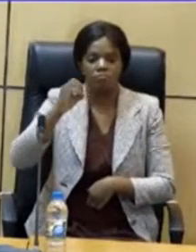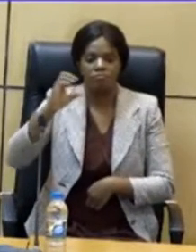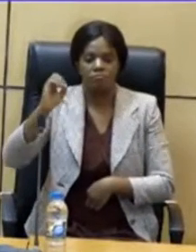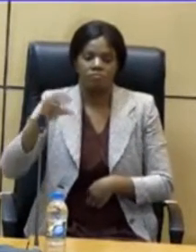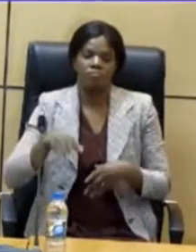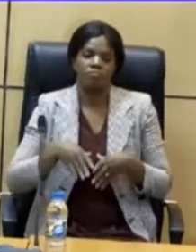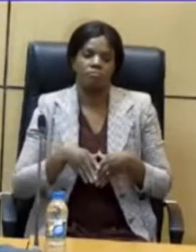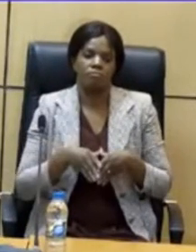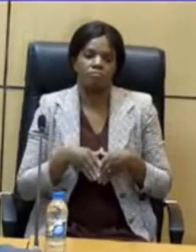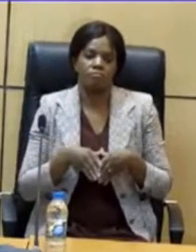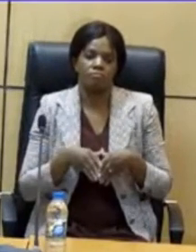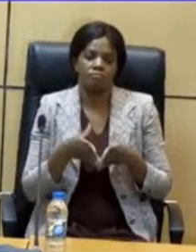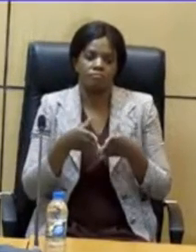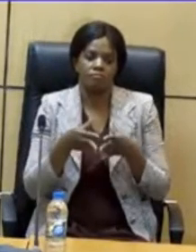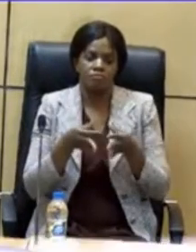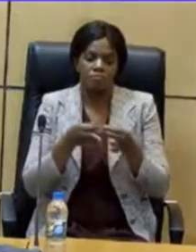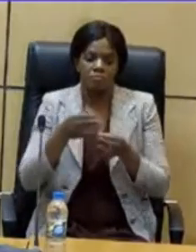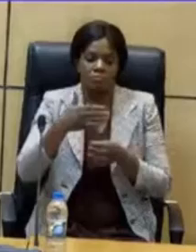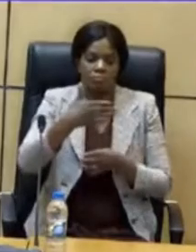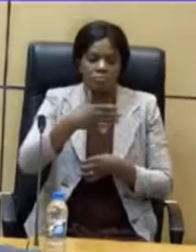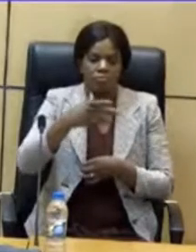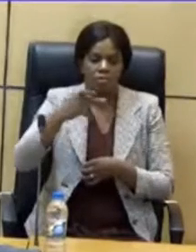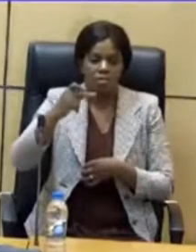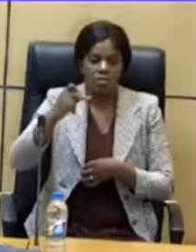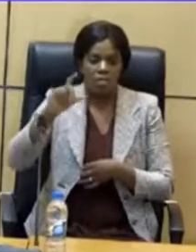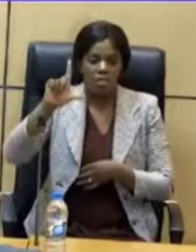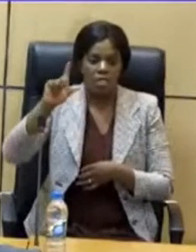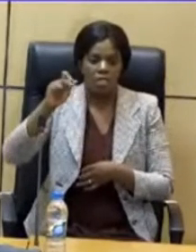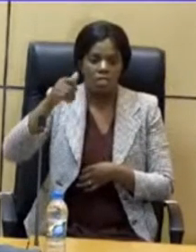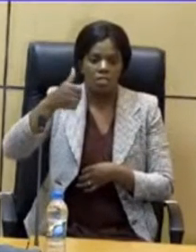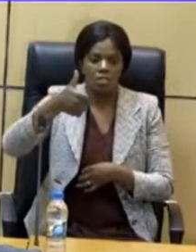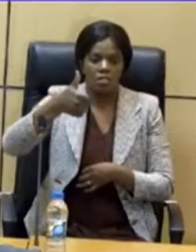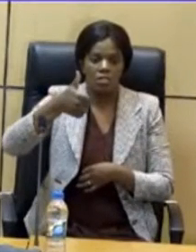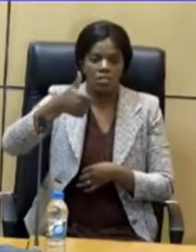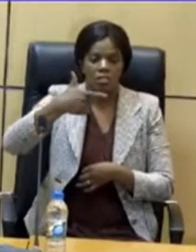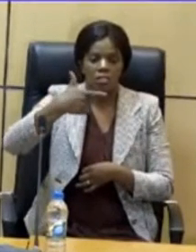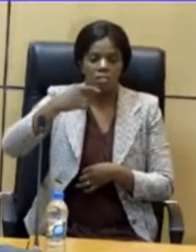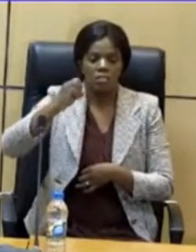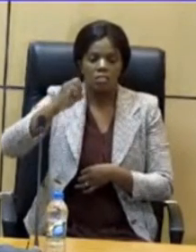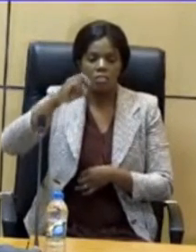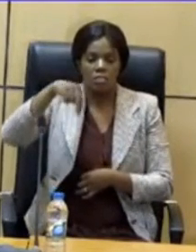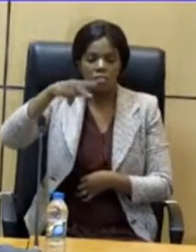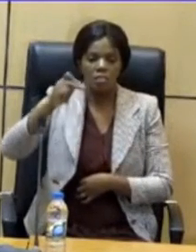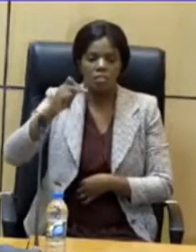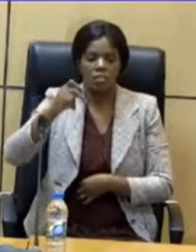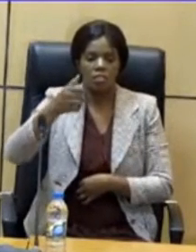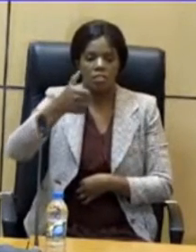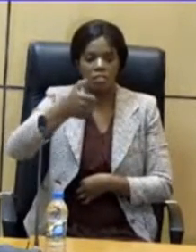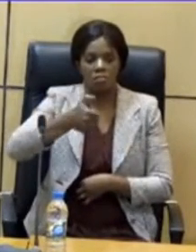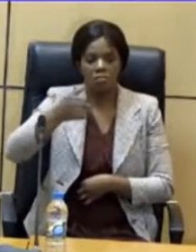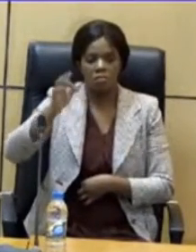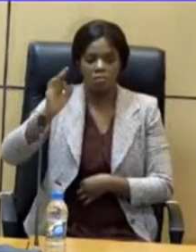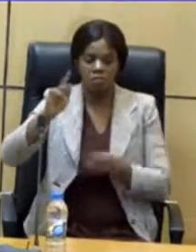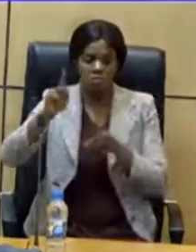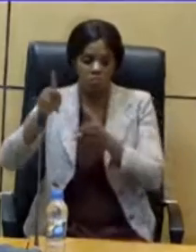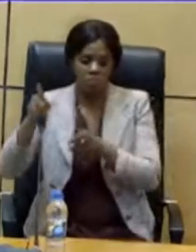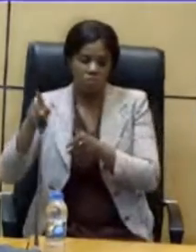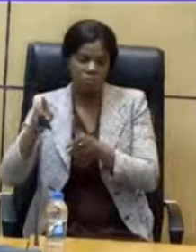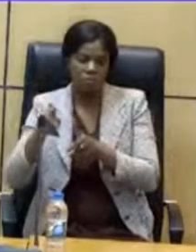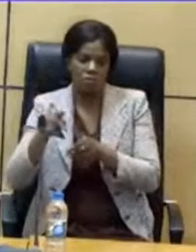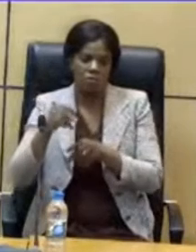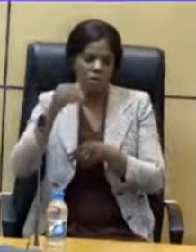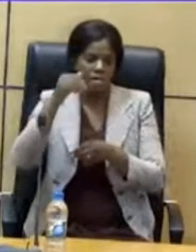acumular 53 casos, Kazenga 44 casos, Belas 41,